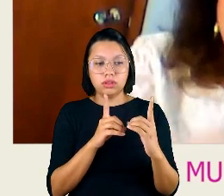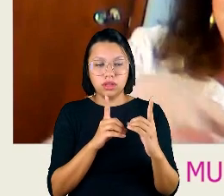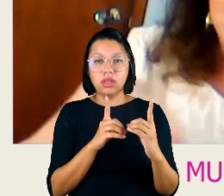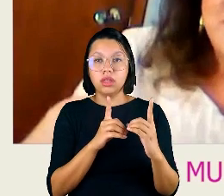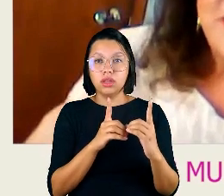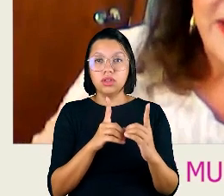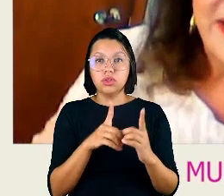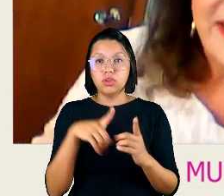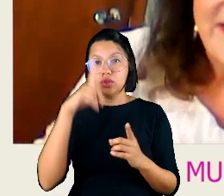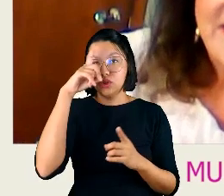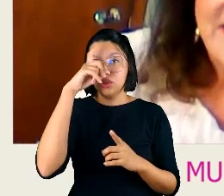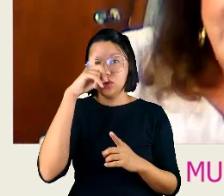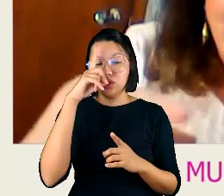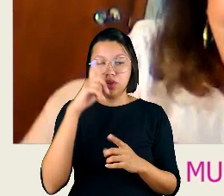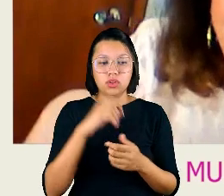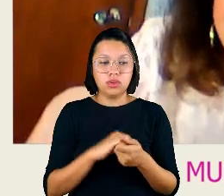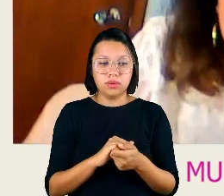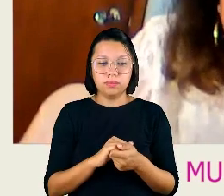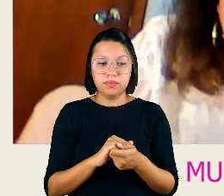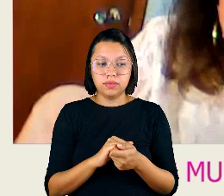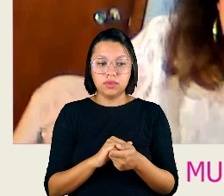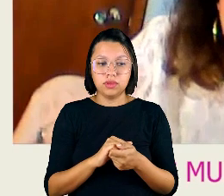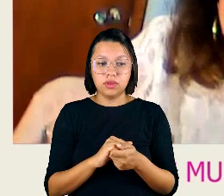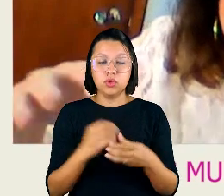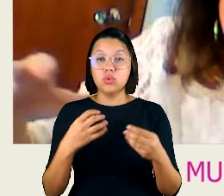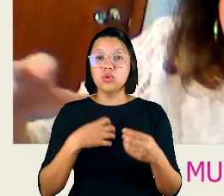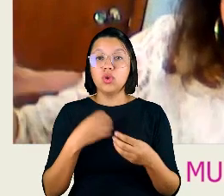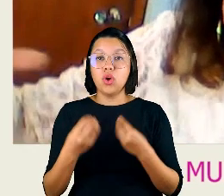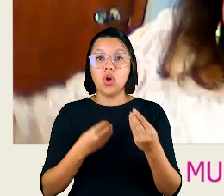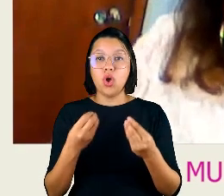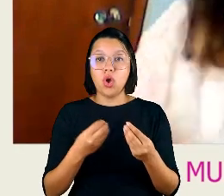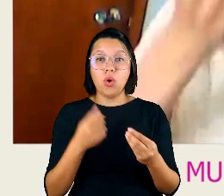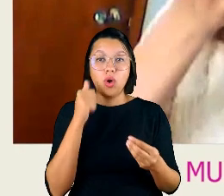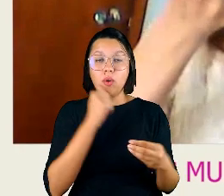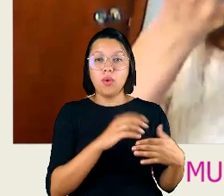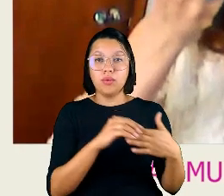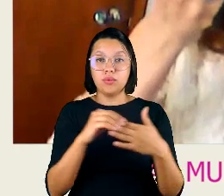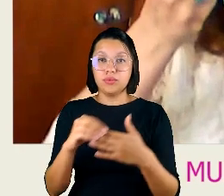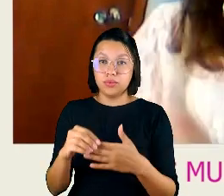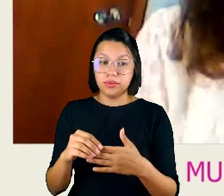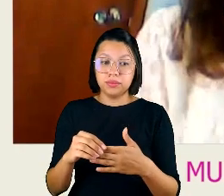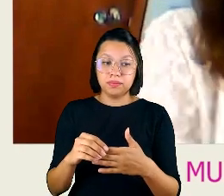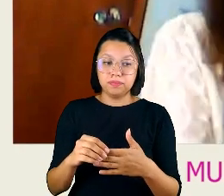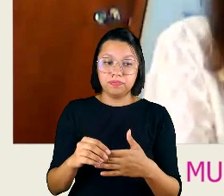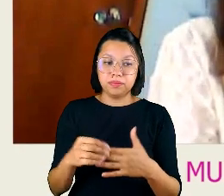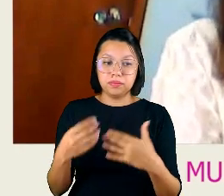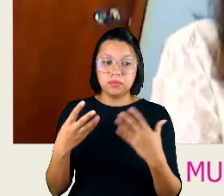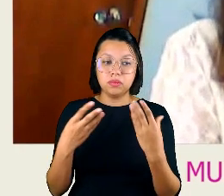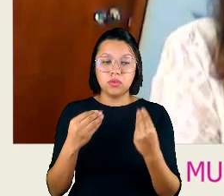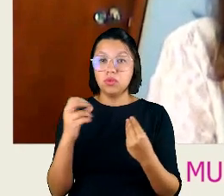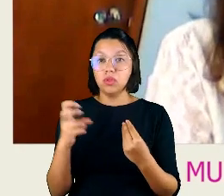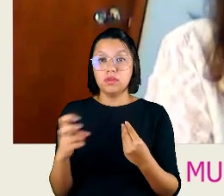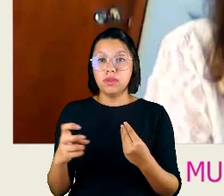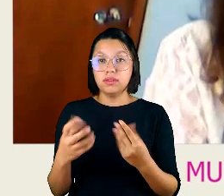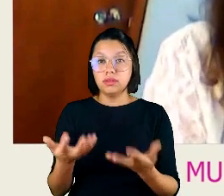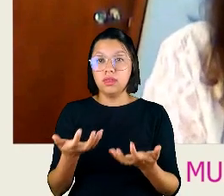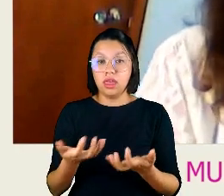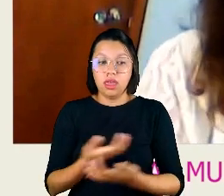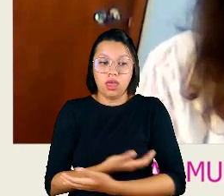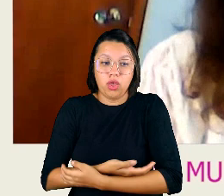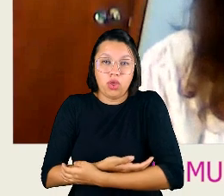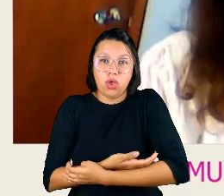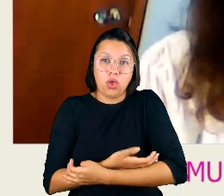que as mulheres são transferidas, essa mulher, muitas vezes, eles querem pegar essa mulher no colo para levar para a